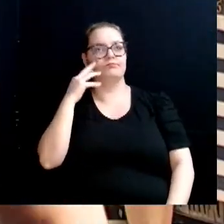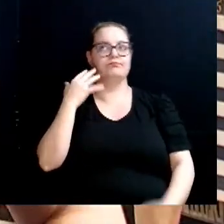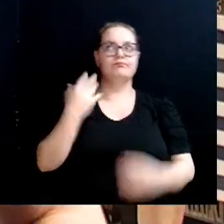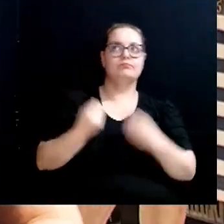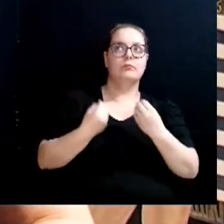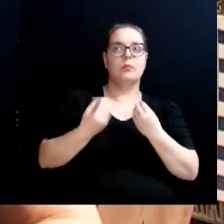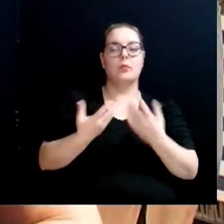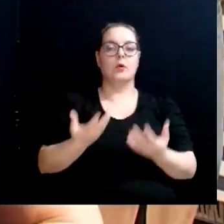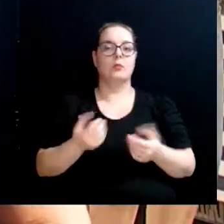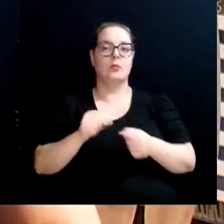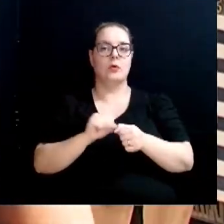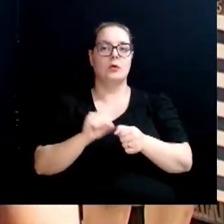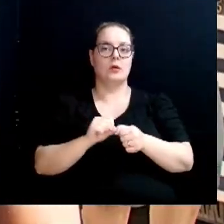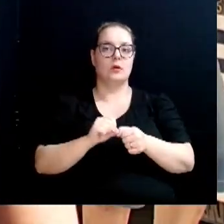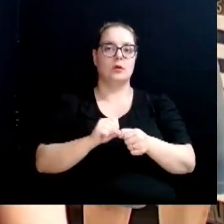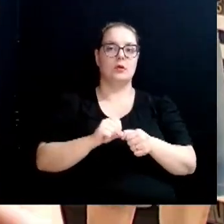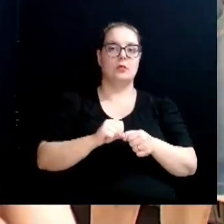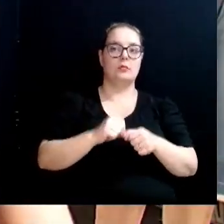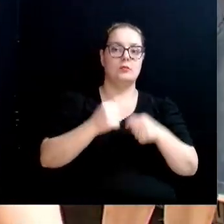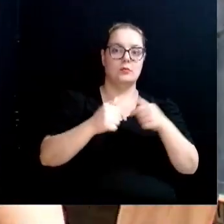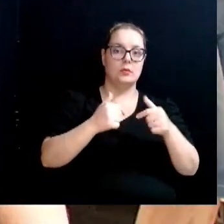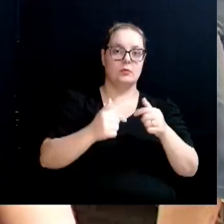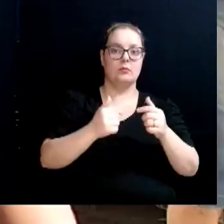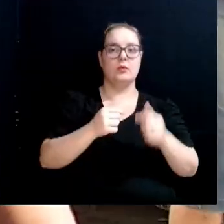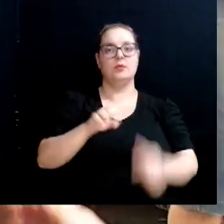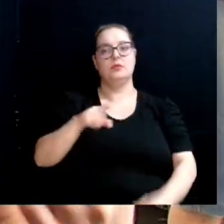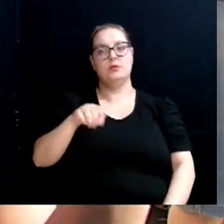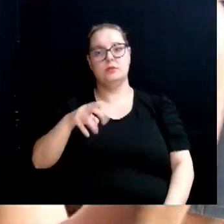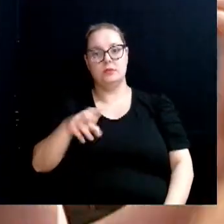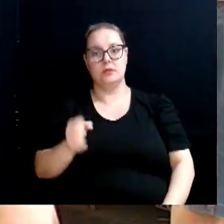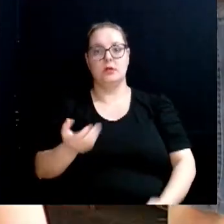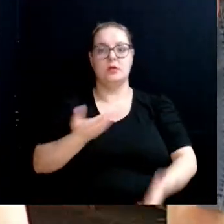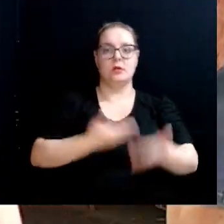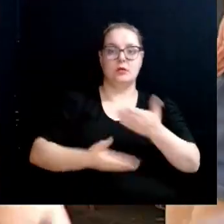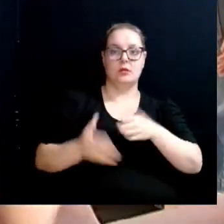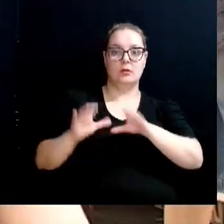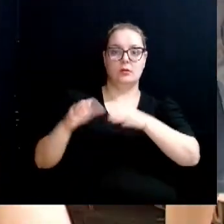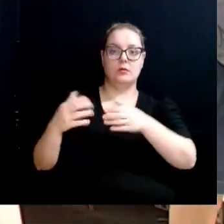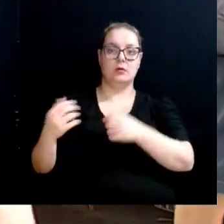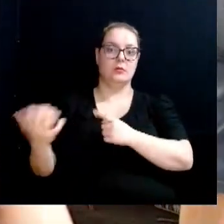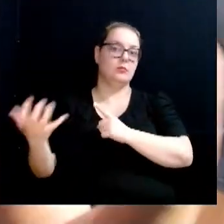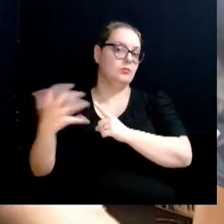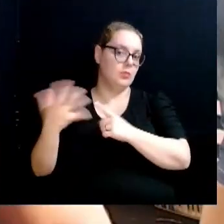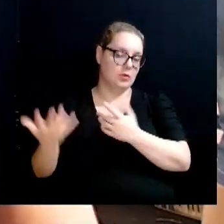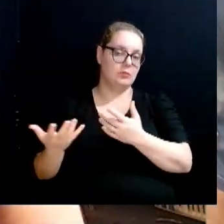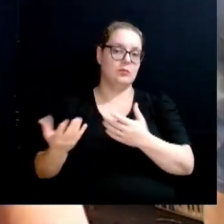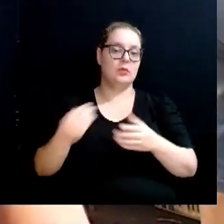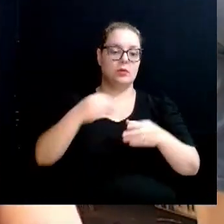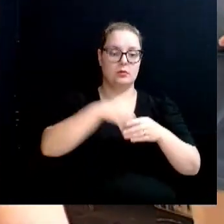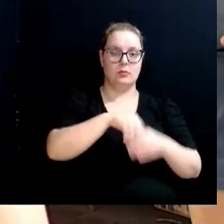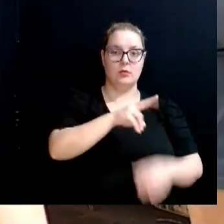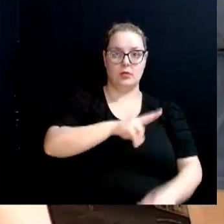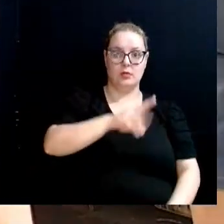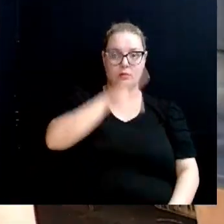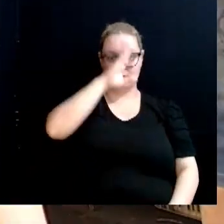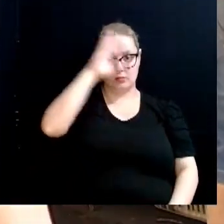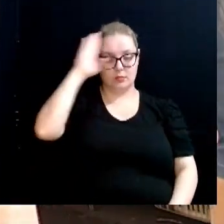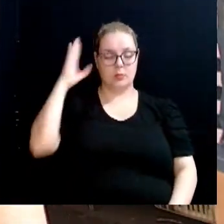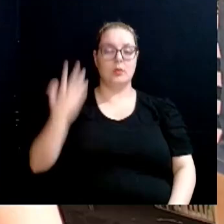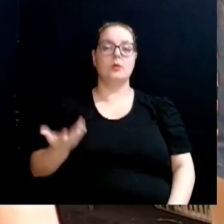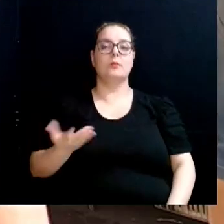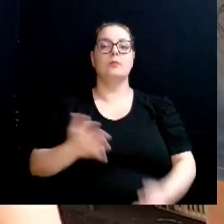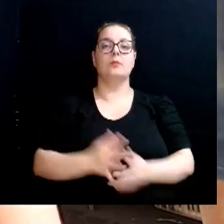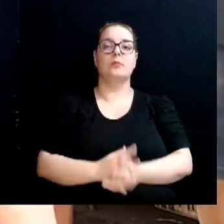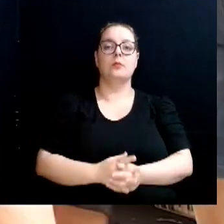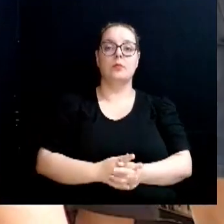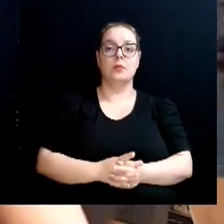extensão, que é uma disciplina de troca com a comunidade externa, entre a comunidade acadêmica e a comunidade externa, né? Um diálogo